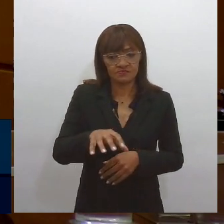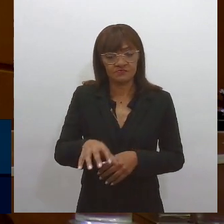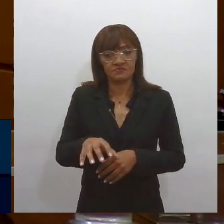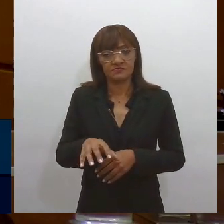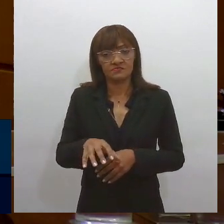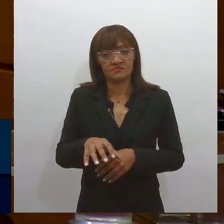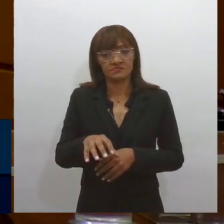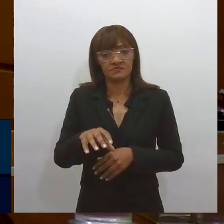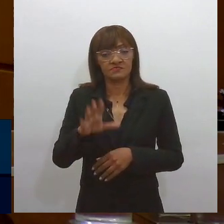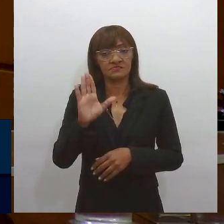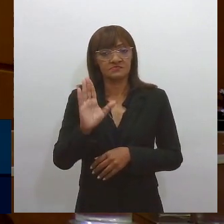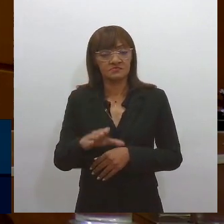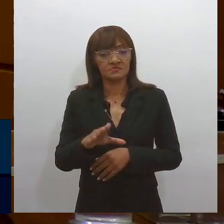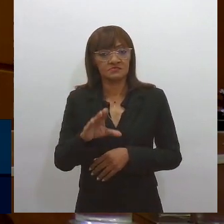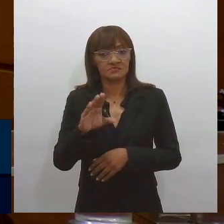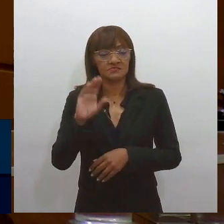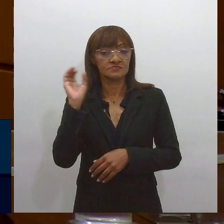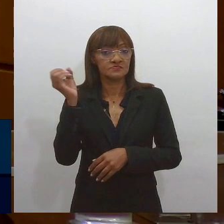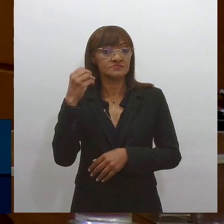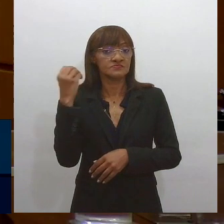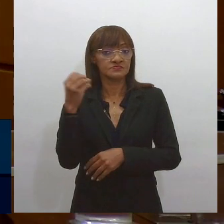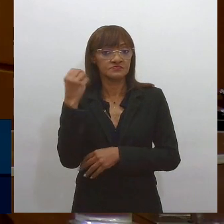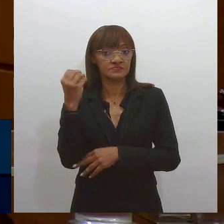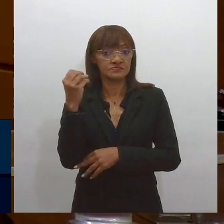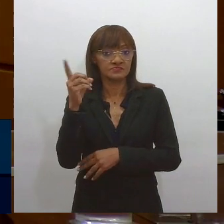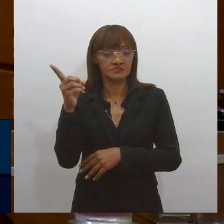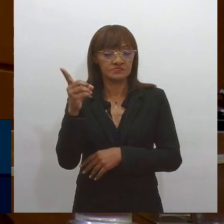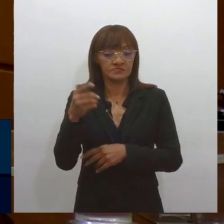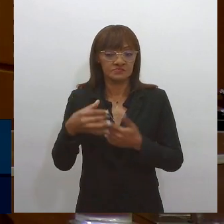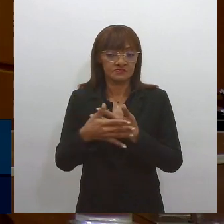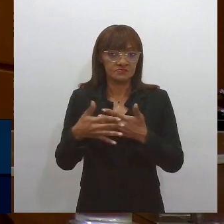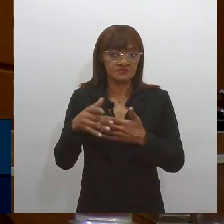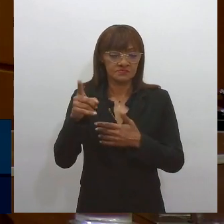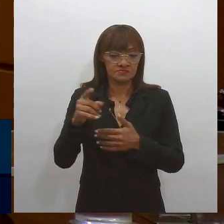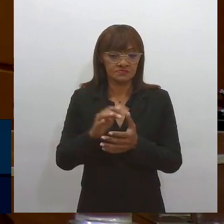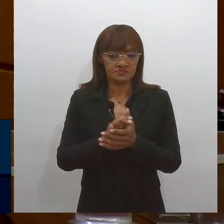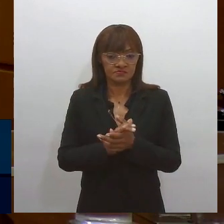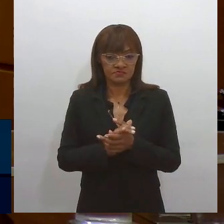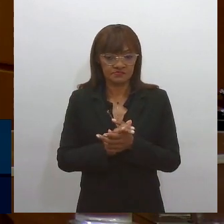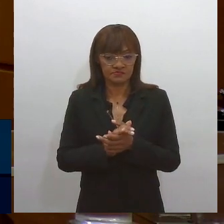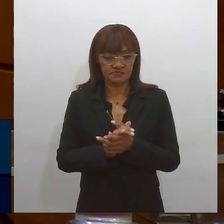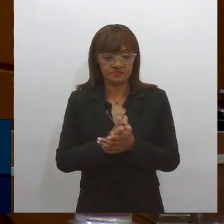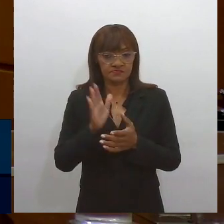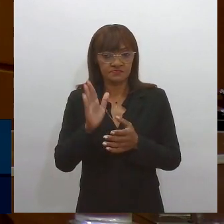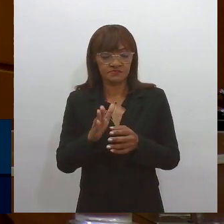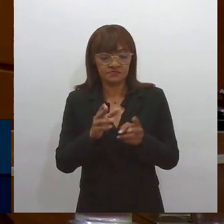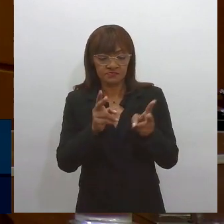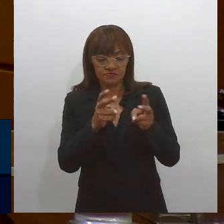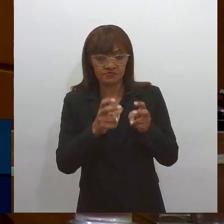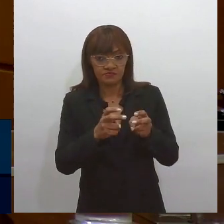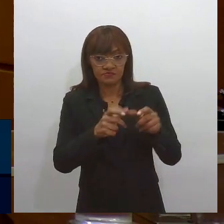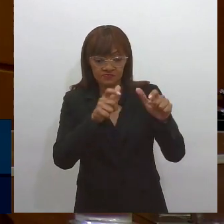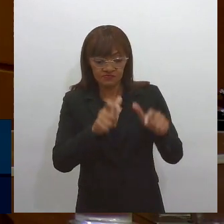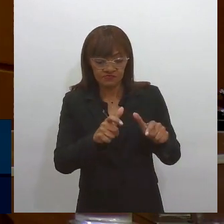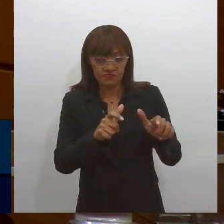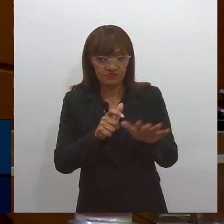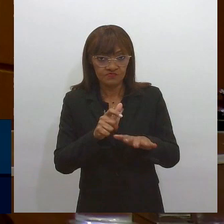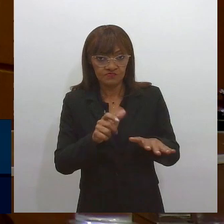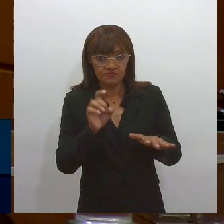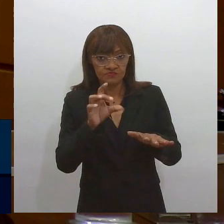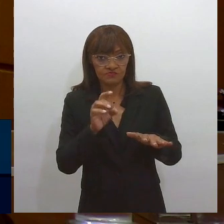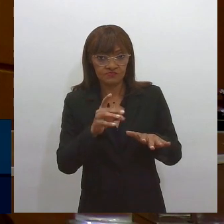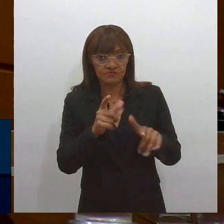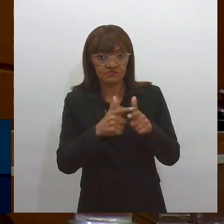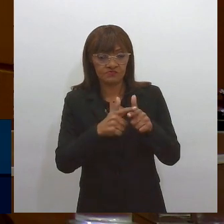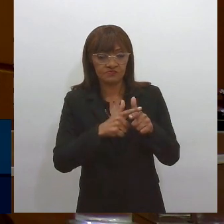pegar a malha que tá danificada só que está danificada no Estado do Rio Grande do Sul é muito provável que ela seja